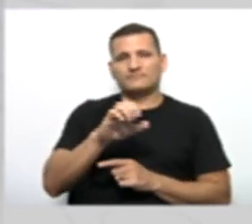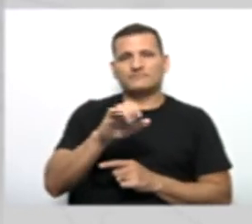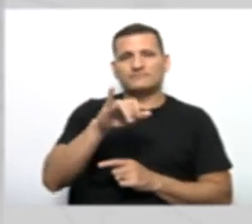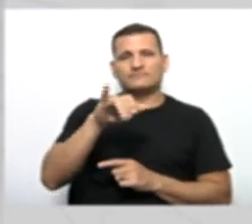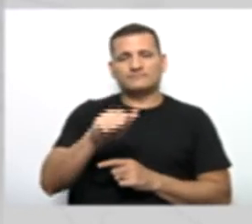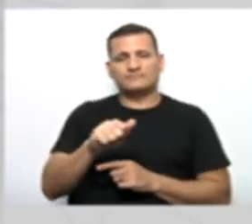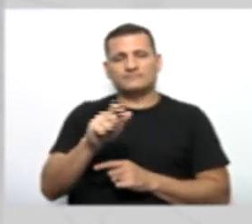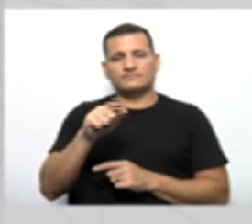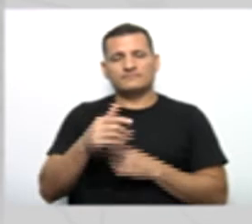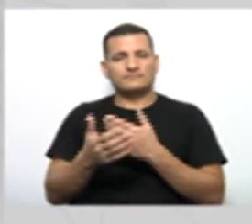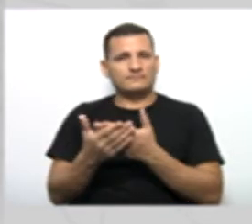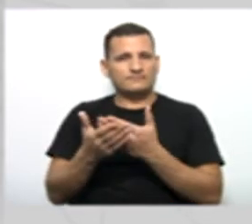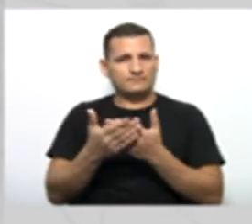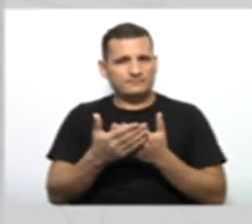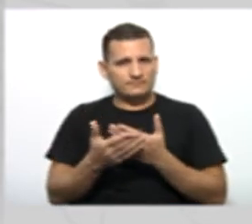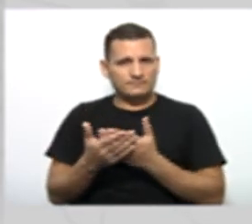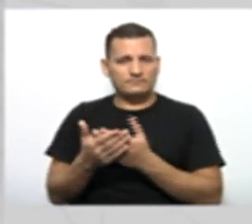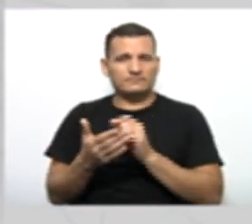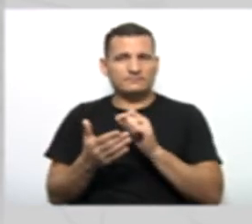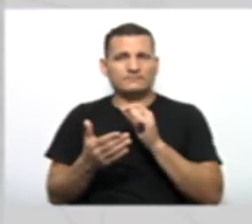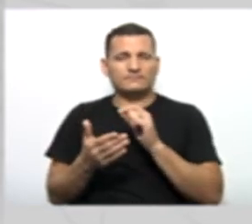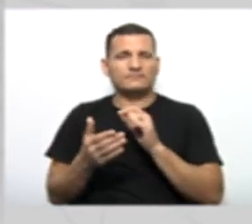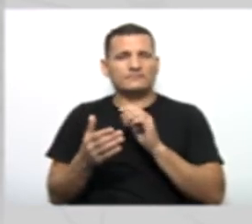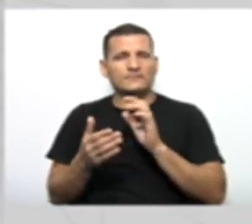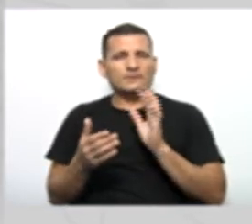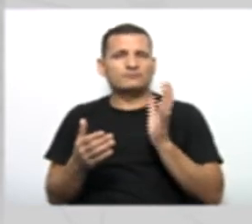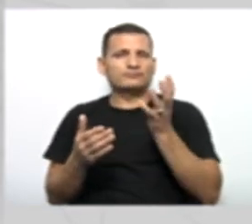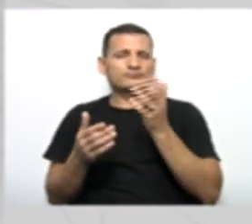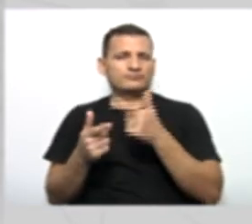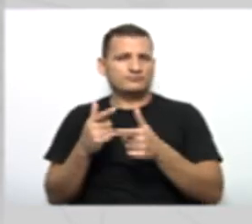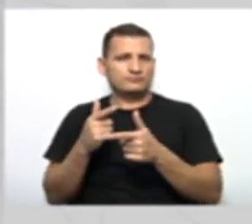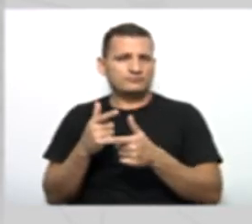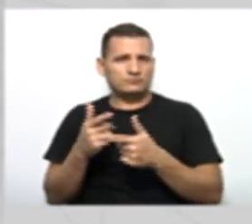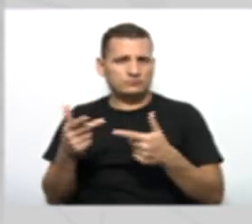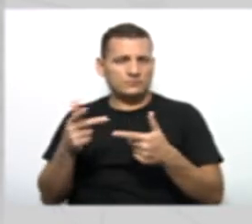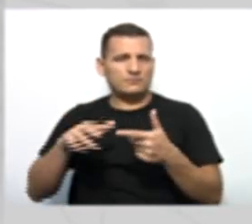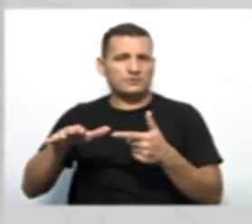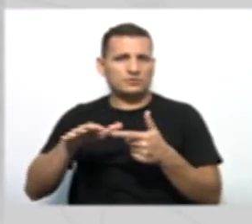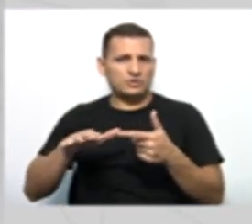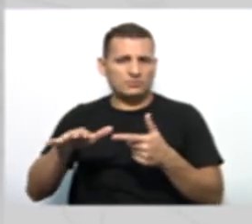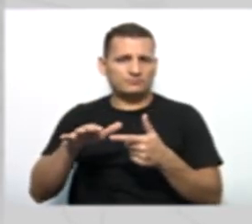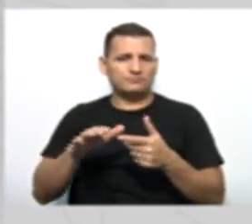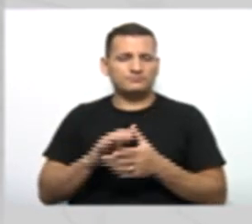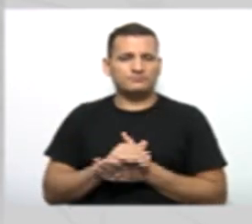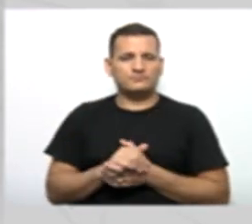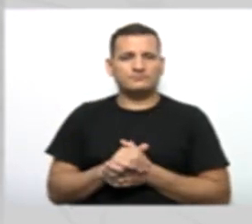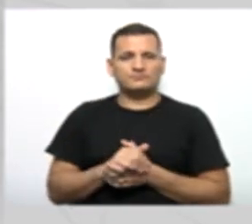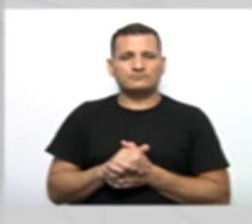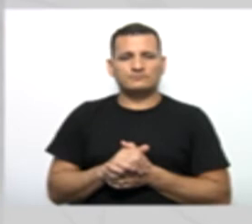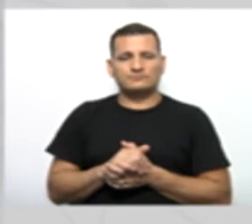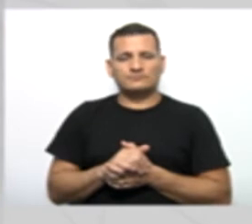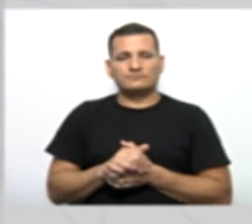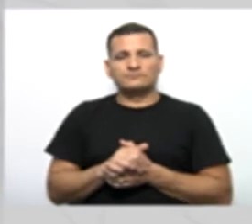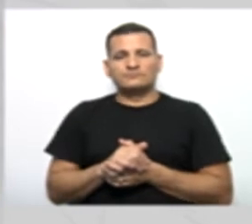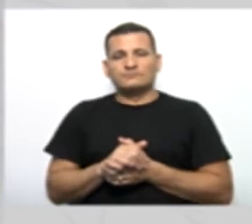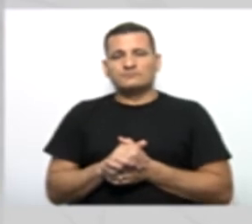estudo dos impactos ambientais que uma atividade pode gerar no meio ambiente. Então, quando alguém